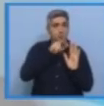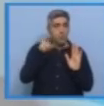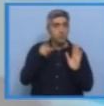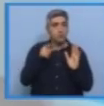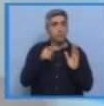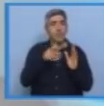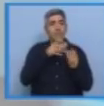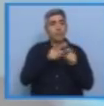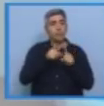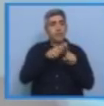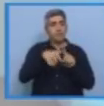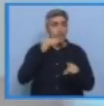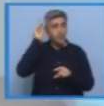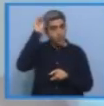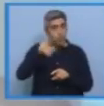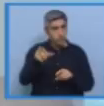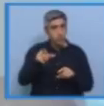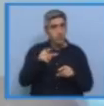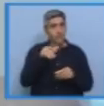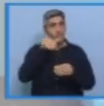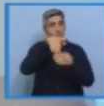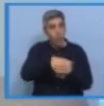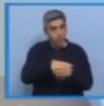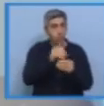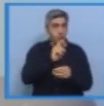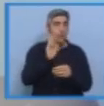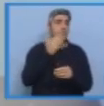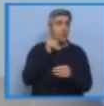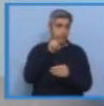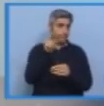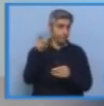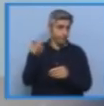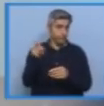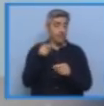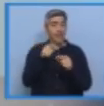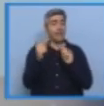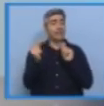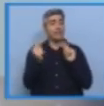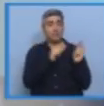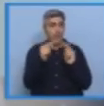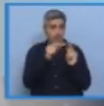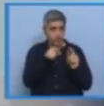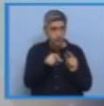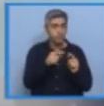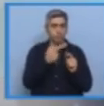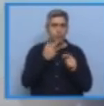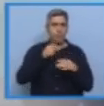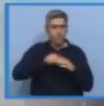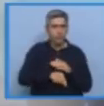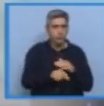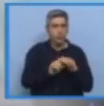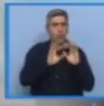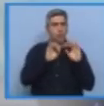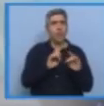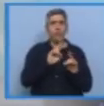de deputados na Assembleia da República votarem nesse sentido. E creio que é um debate que é muito profundo, que toca não apenas